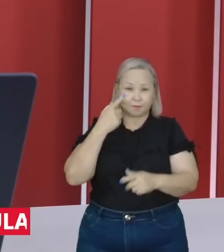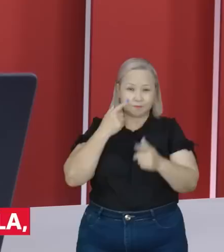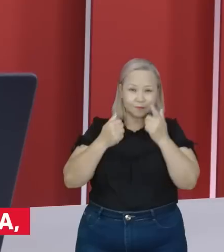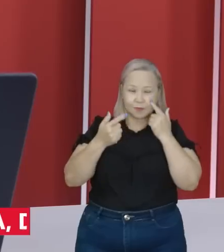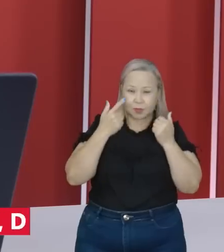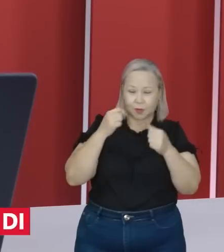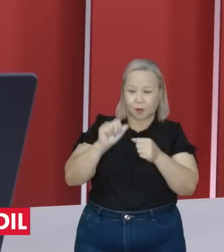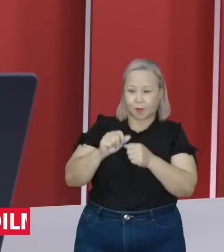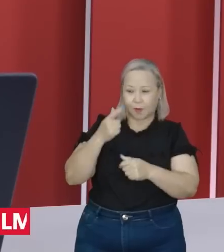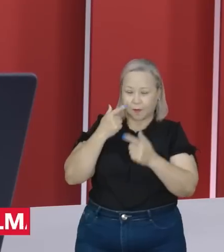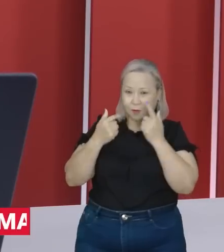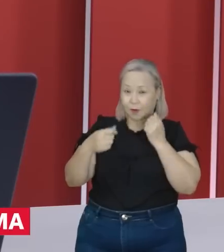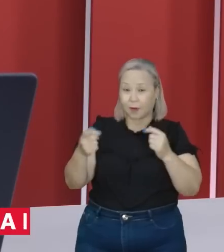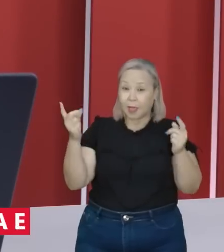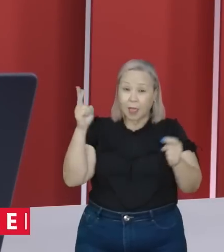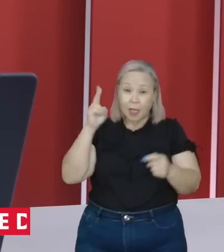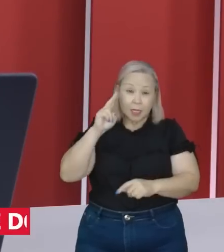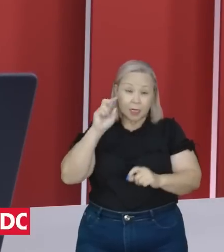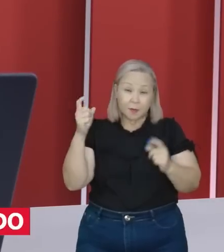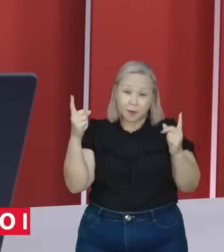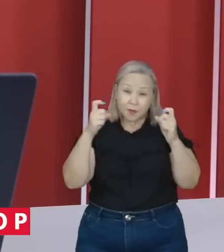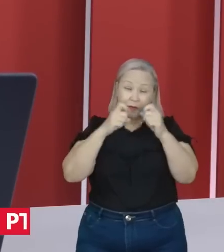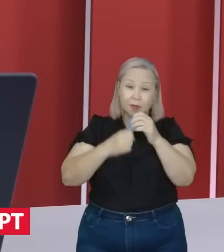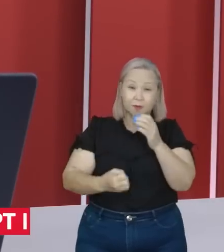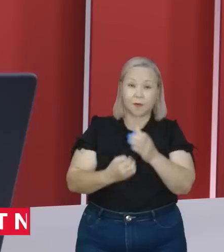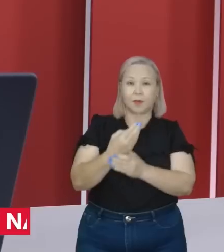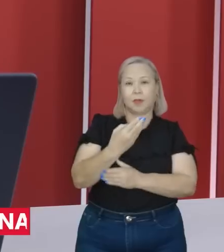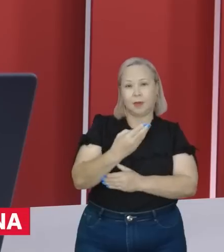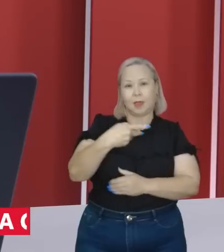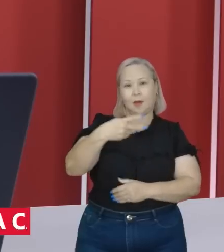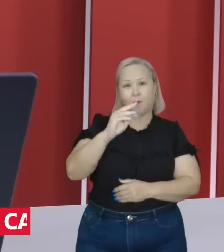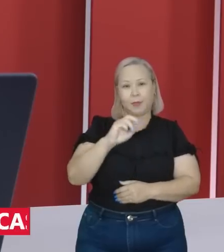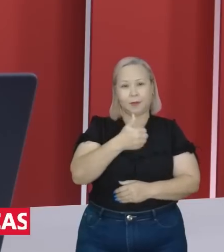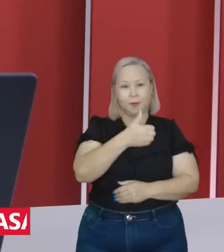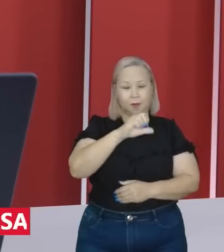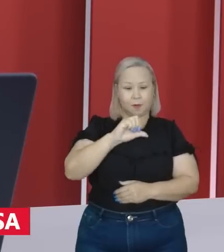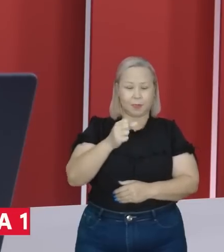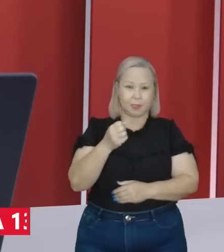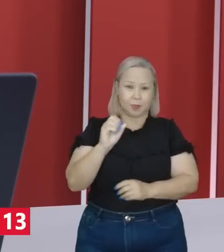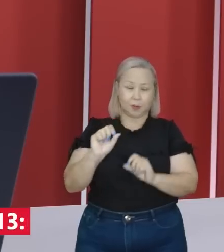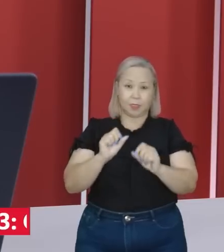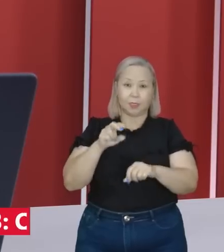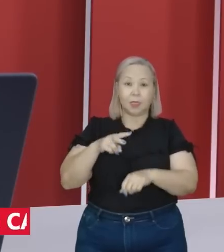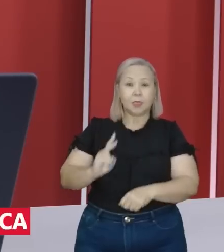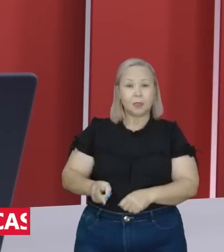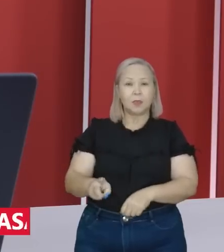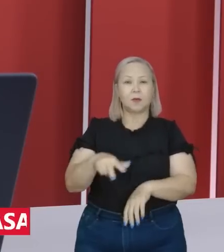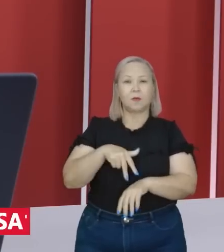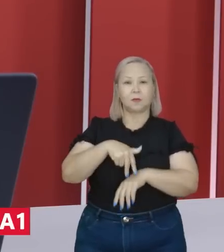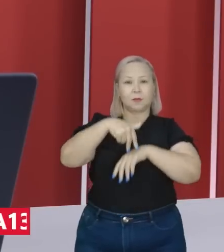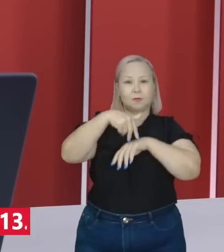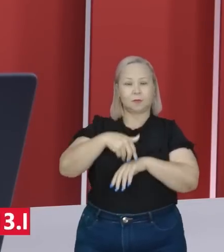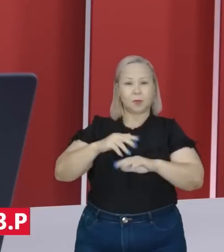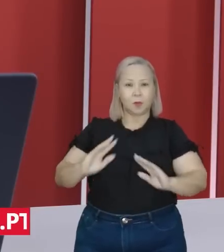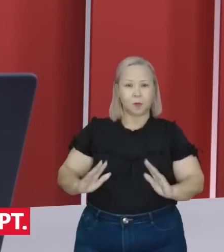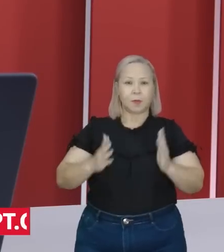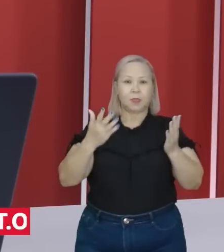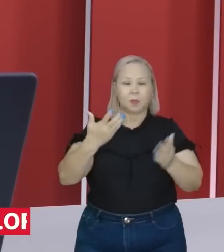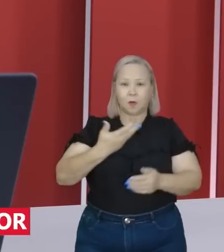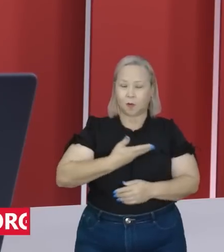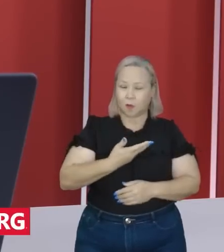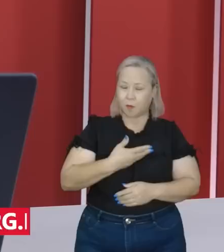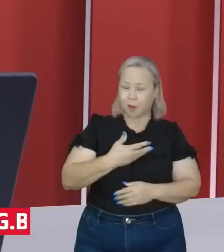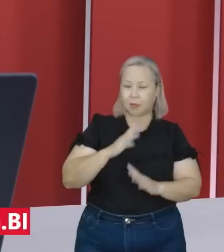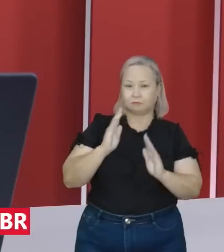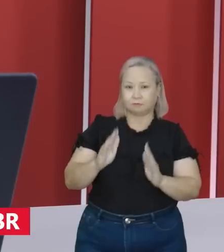Lembrou a dificuldade que foi criar o PT em 1980 e mantê-lo de pé desde então. Homenageou companheiros que já se